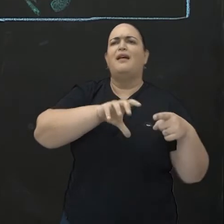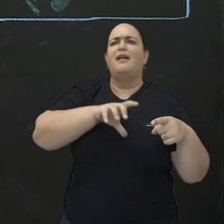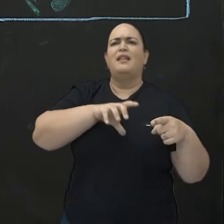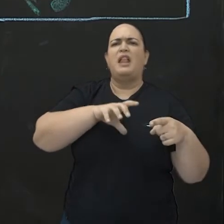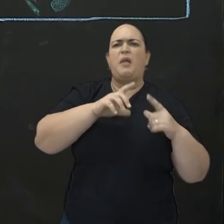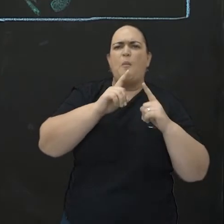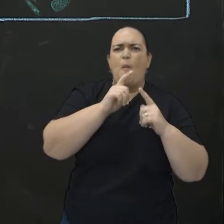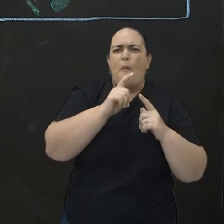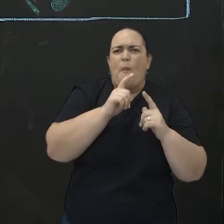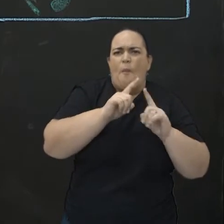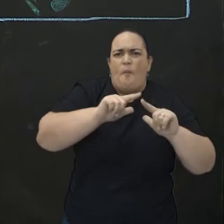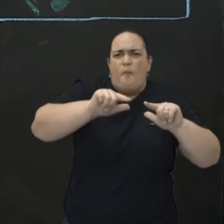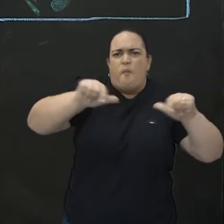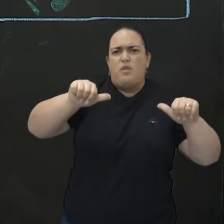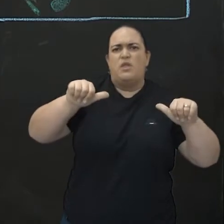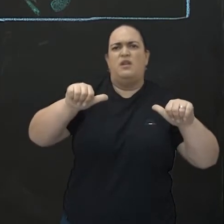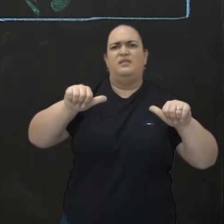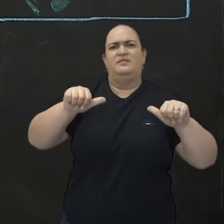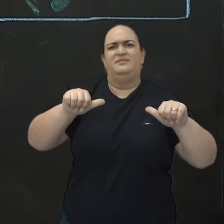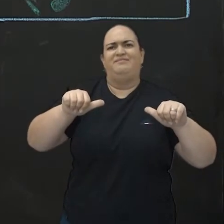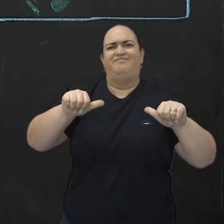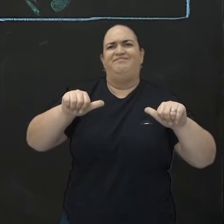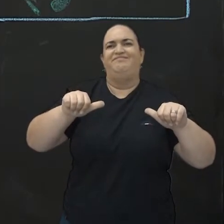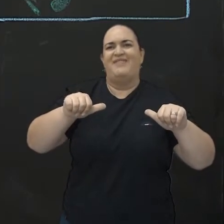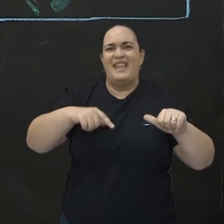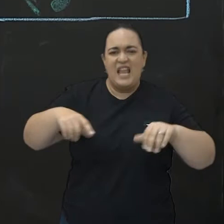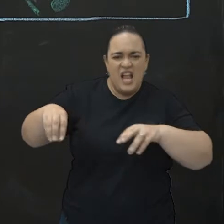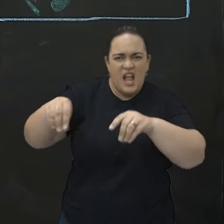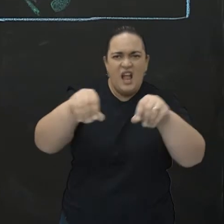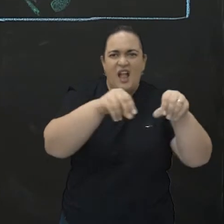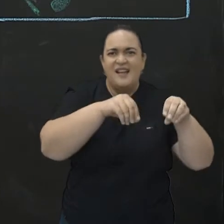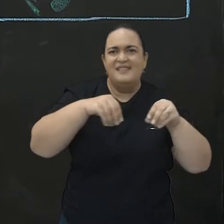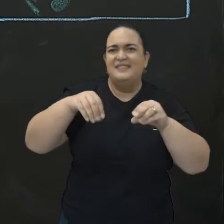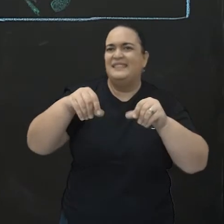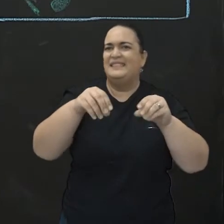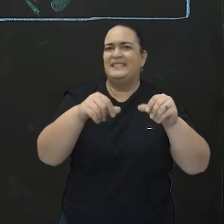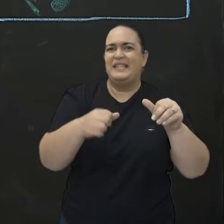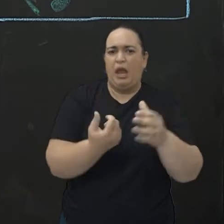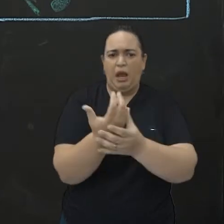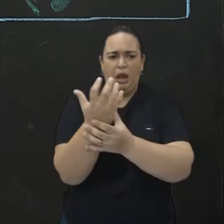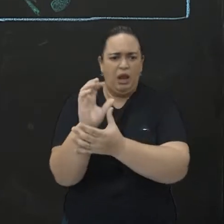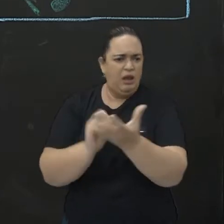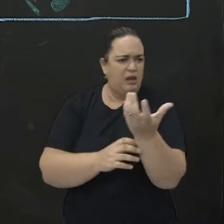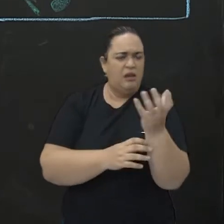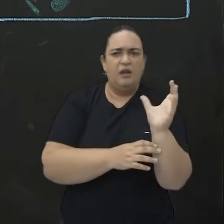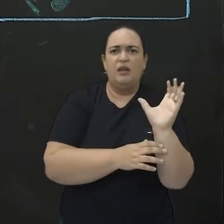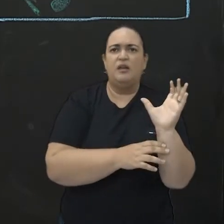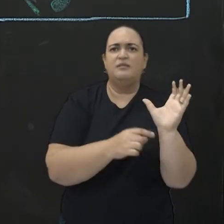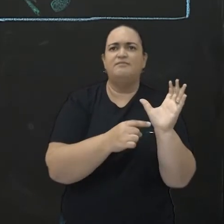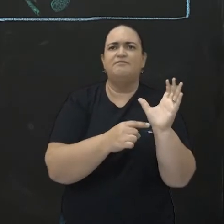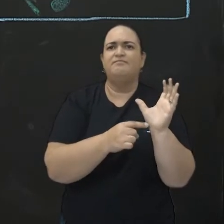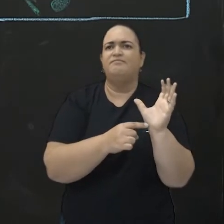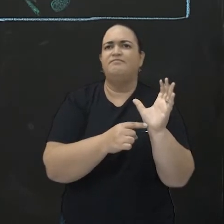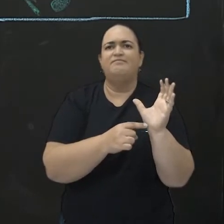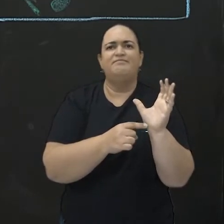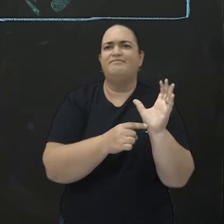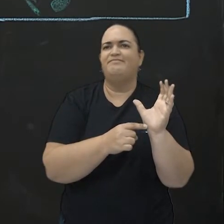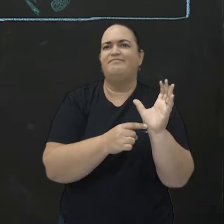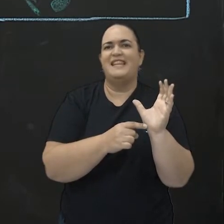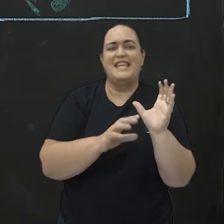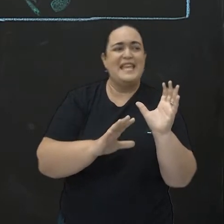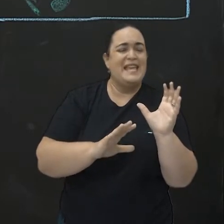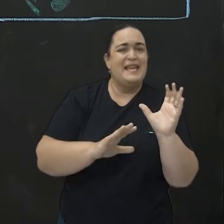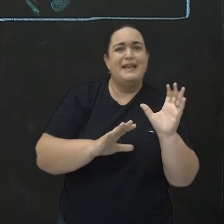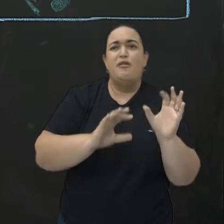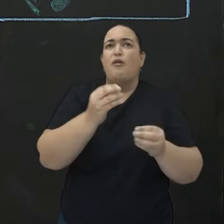também de áreas de desertos, área de vegetação onde temos ali áreas mais organizadas no